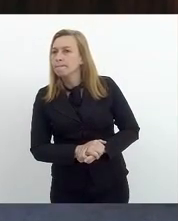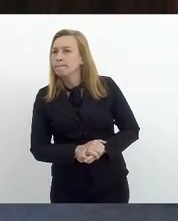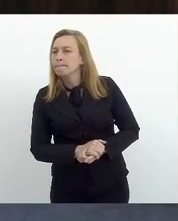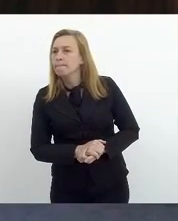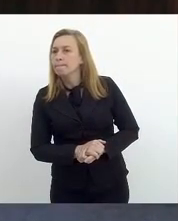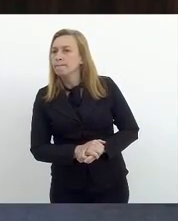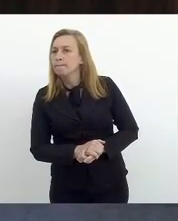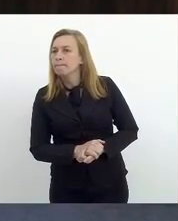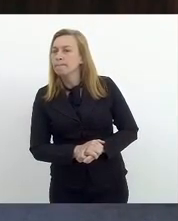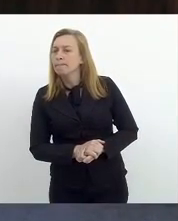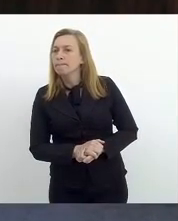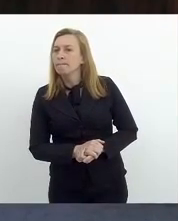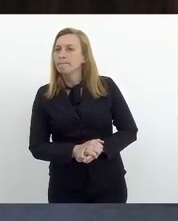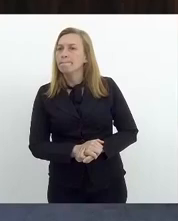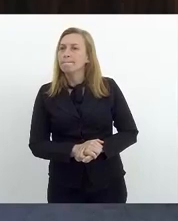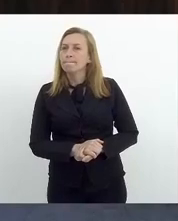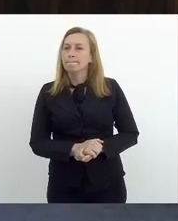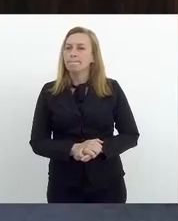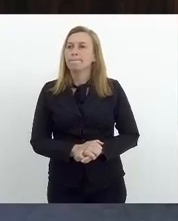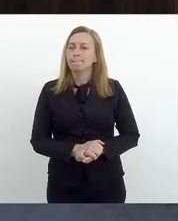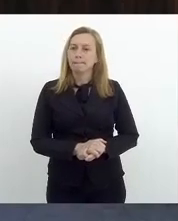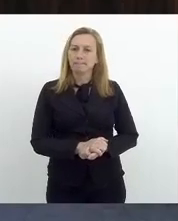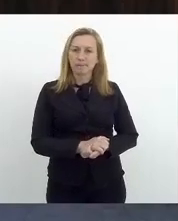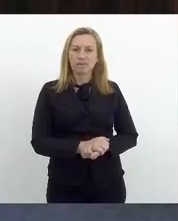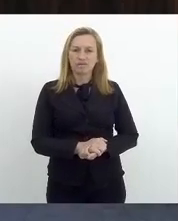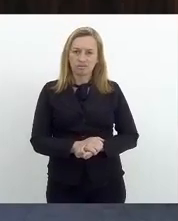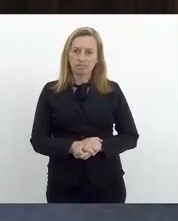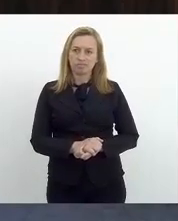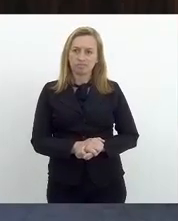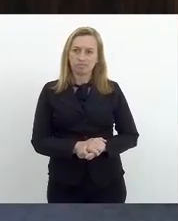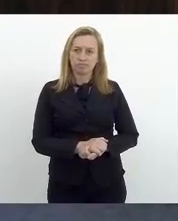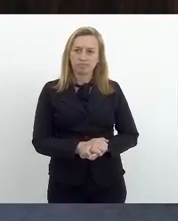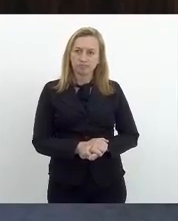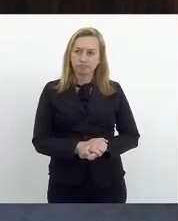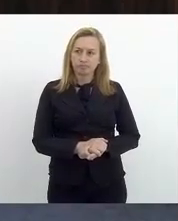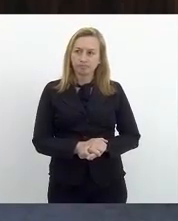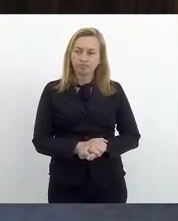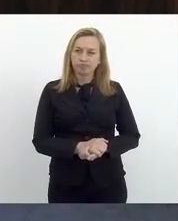48 a ficar comigo